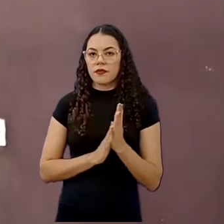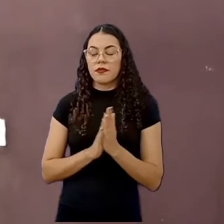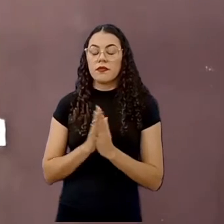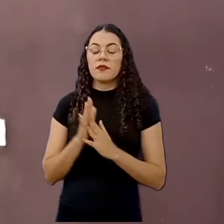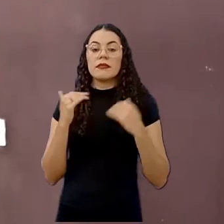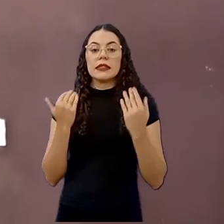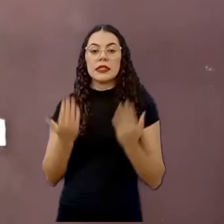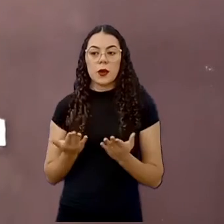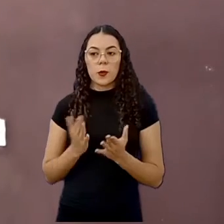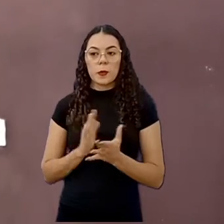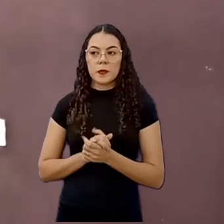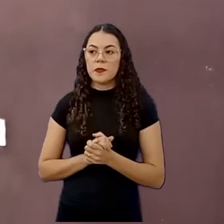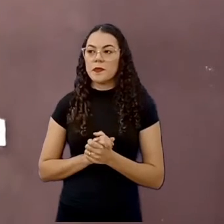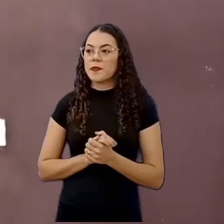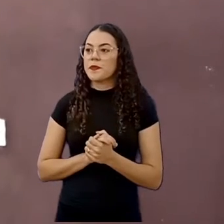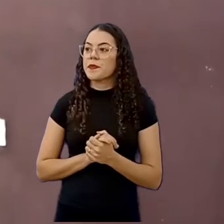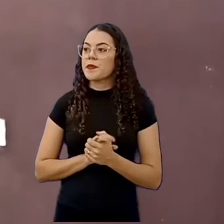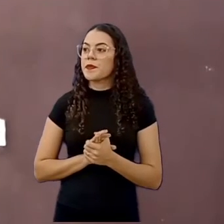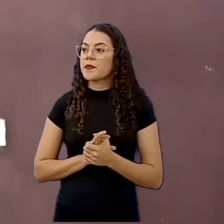Meus irmãos,